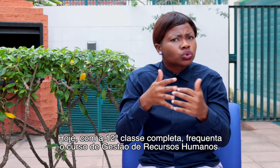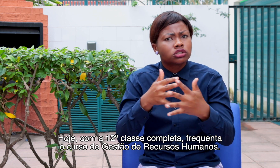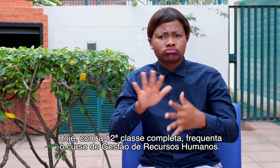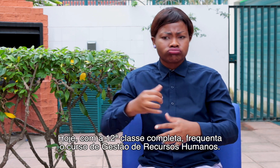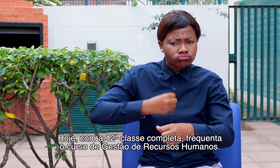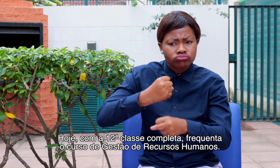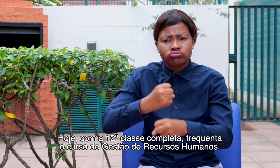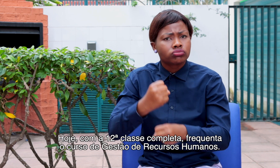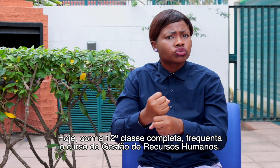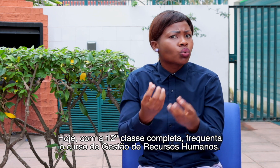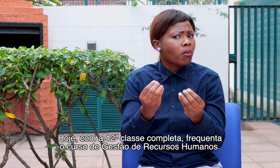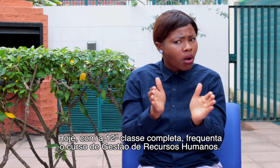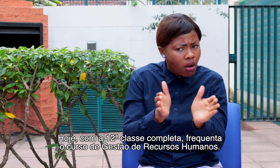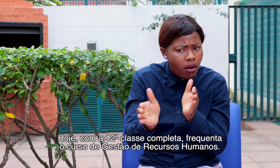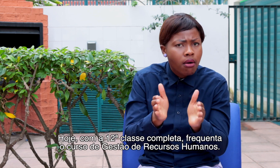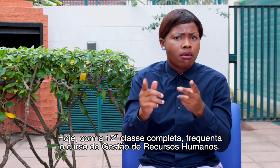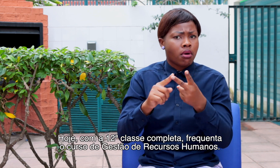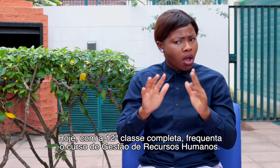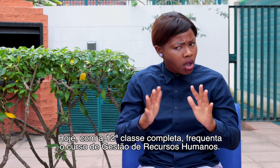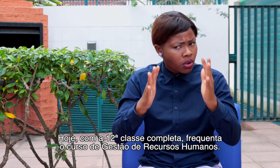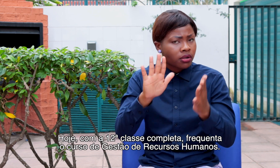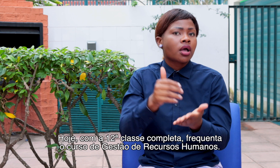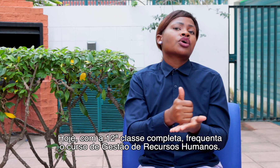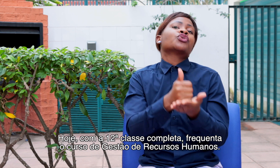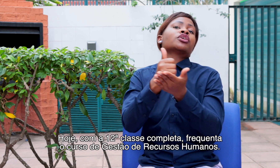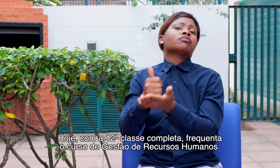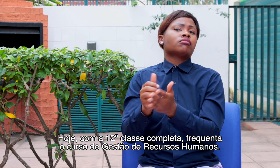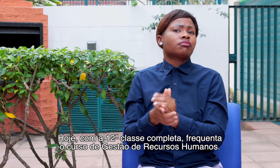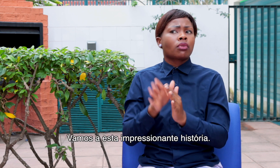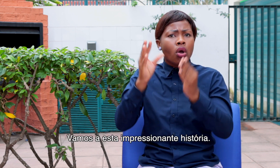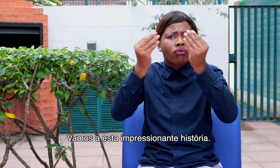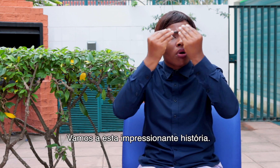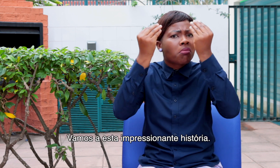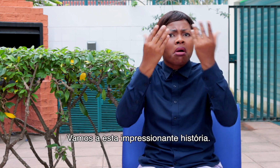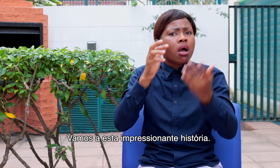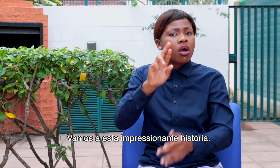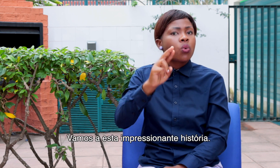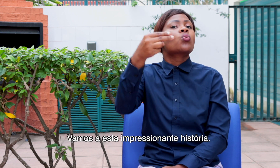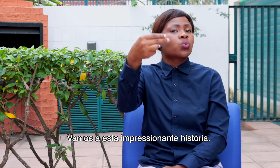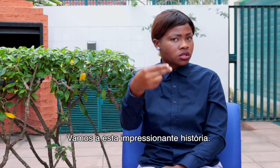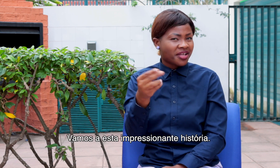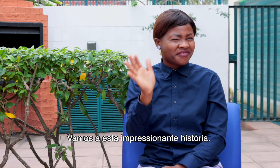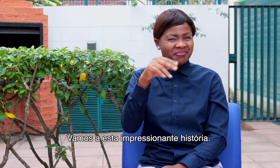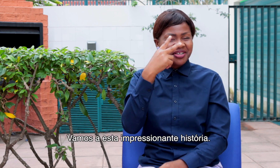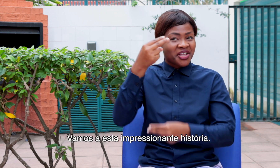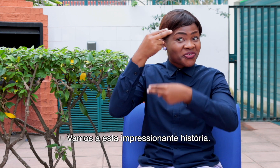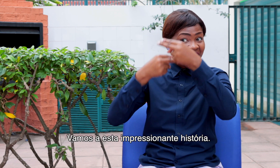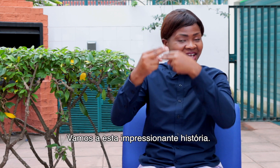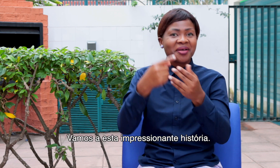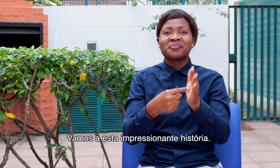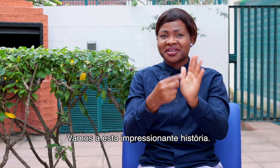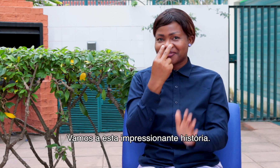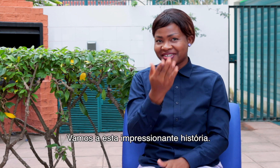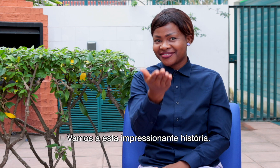com a 12ª classe completa, frequenta o curso de Gestão de Recursos Humanos. Vamos a esta impressionante história.